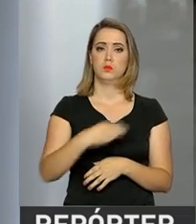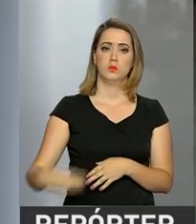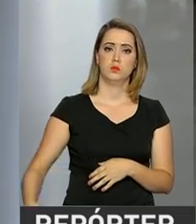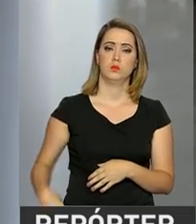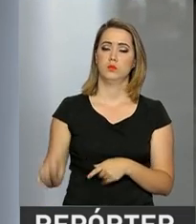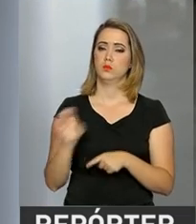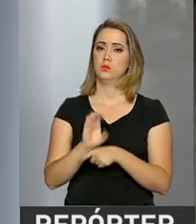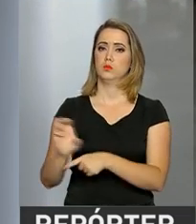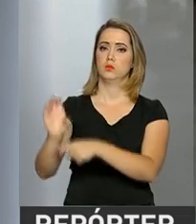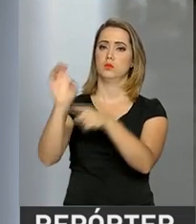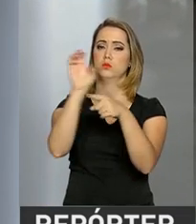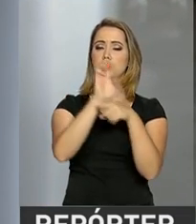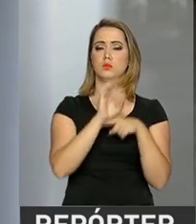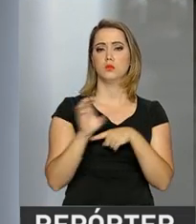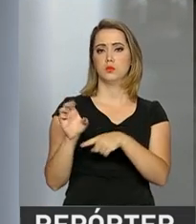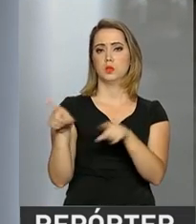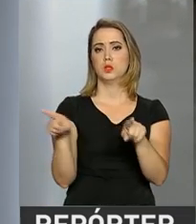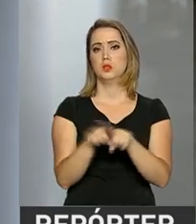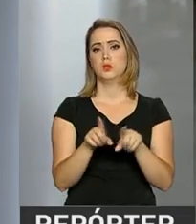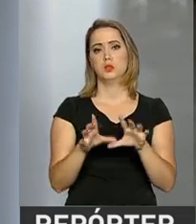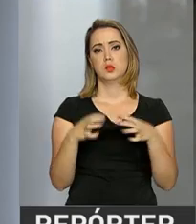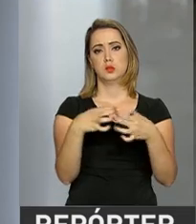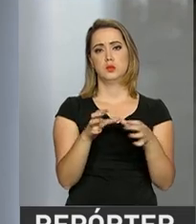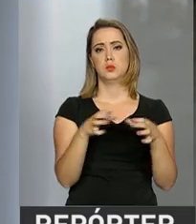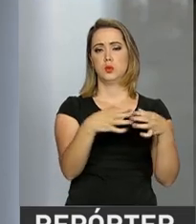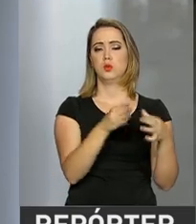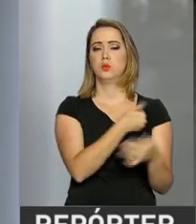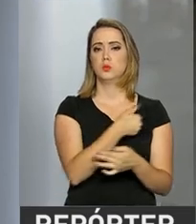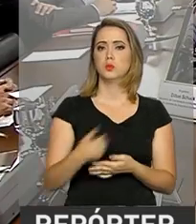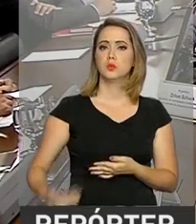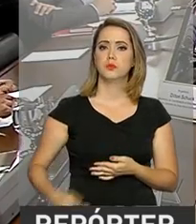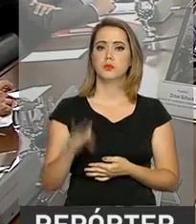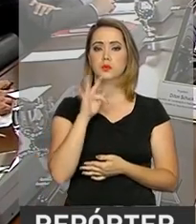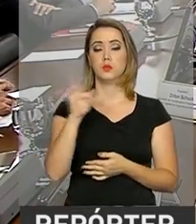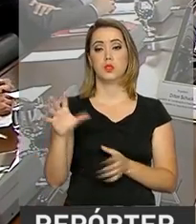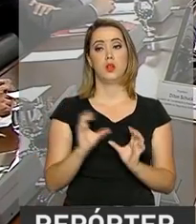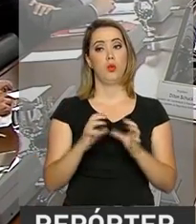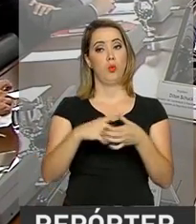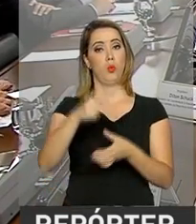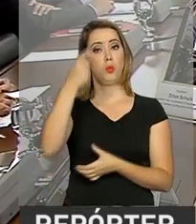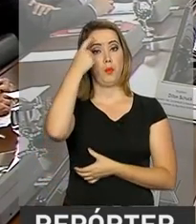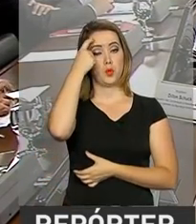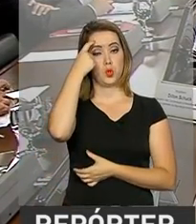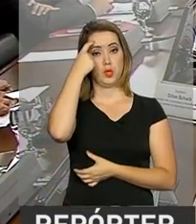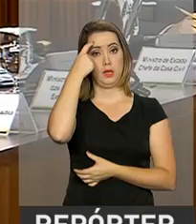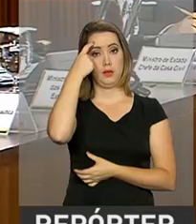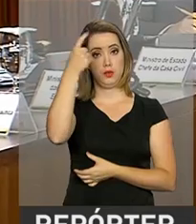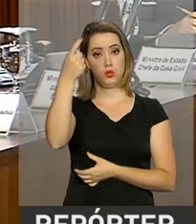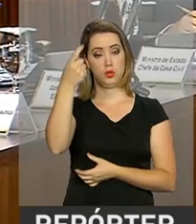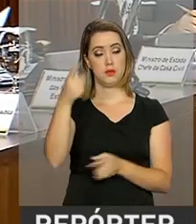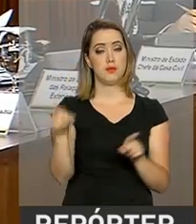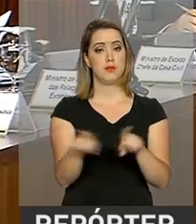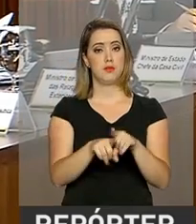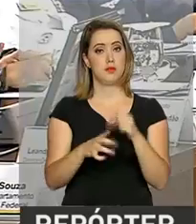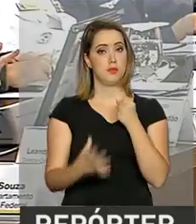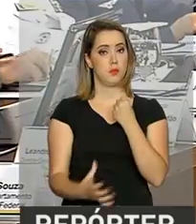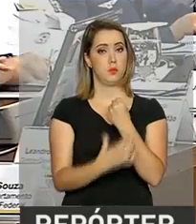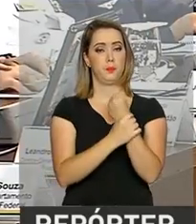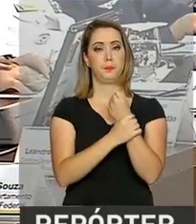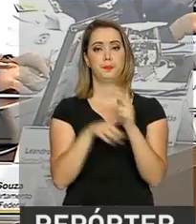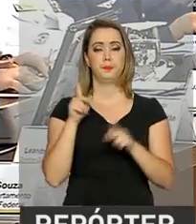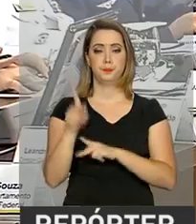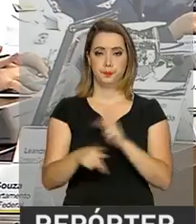estado além de órgãos do governo federal ligados à inteligência e à seg Segurança Pública o